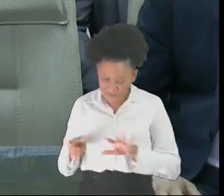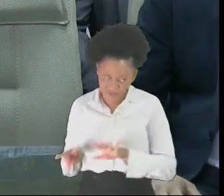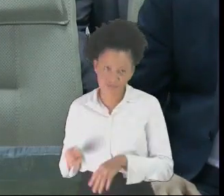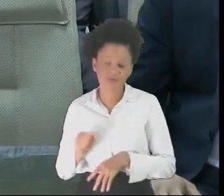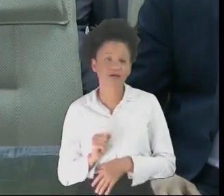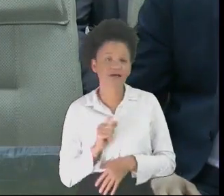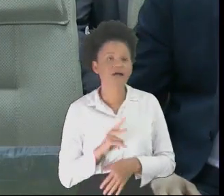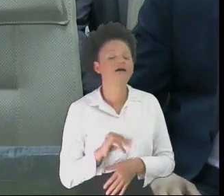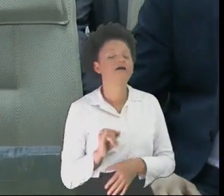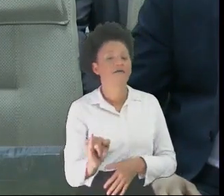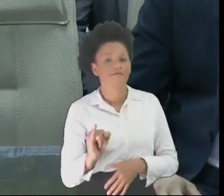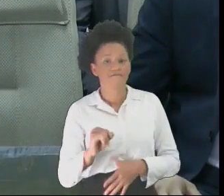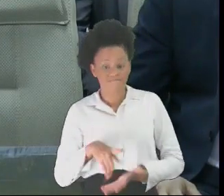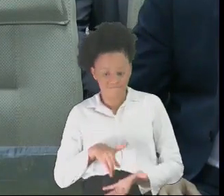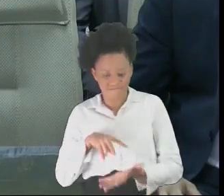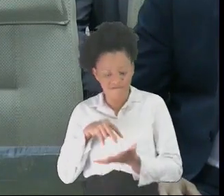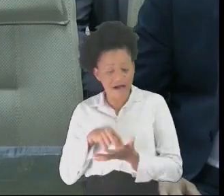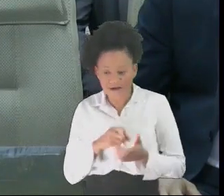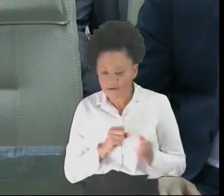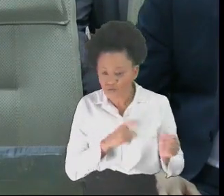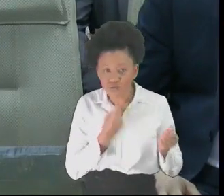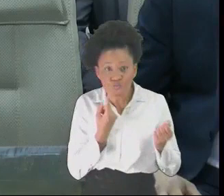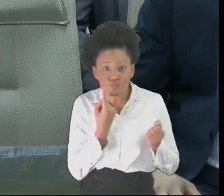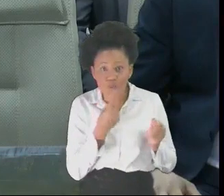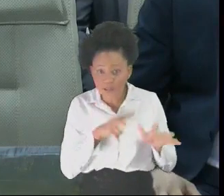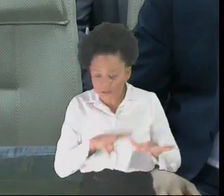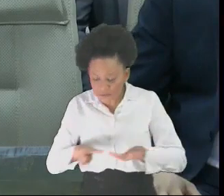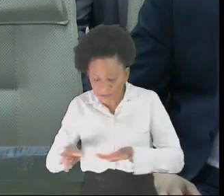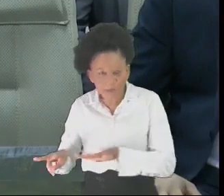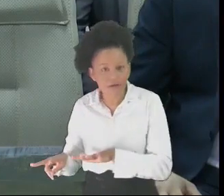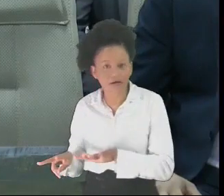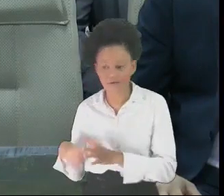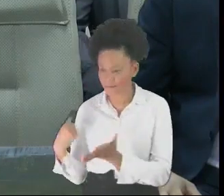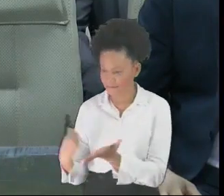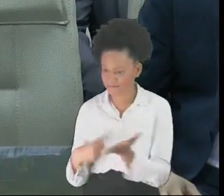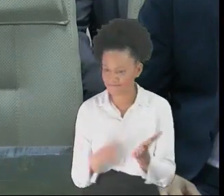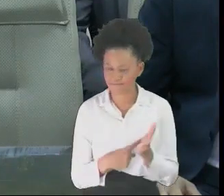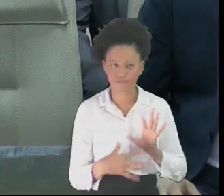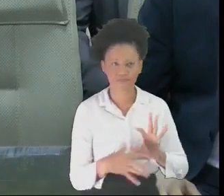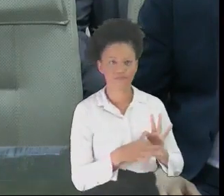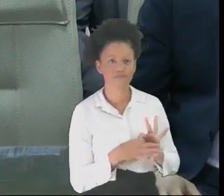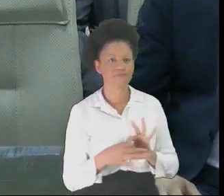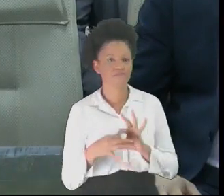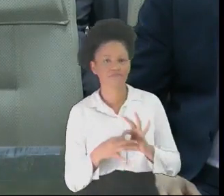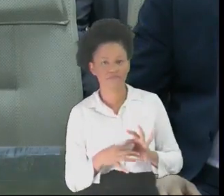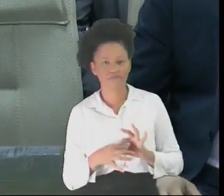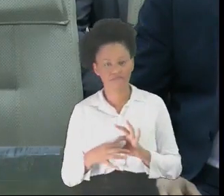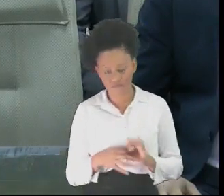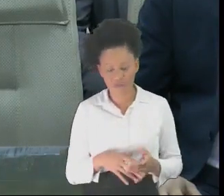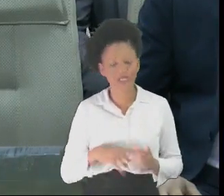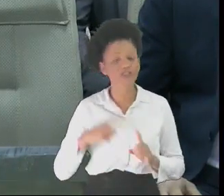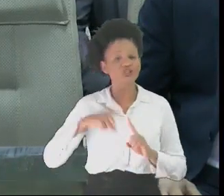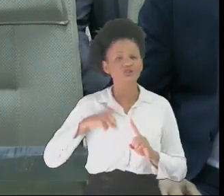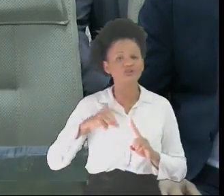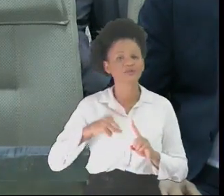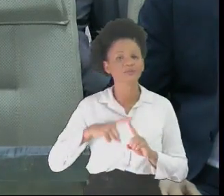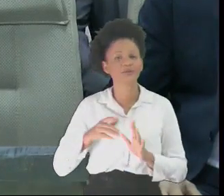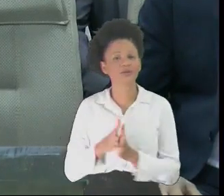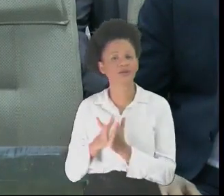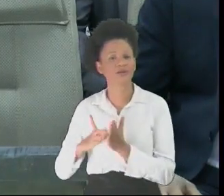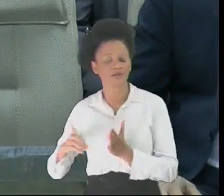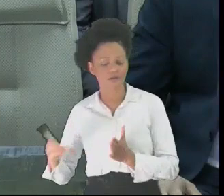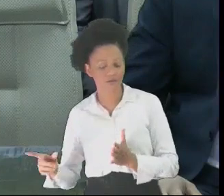vai firmar uma aliança com muitos por uma semana. Uma semana representa o quê? Na tipologia bíblica,